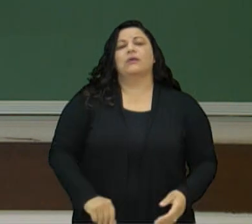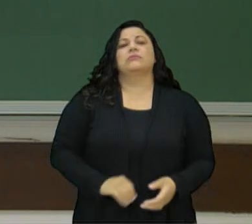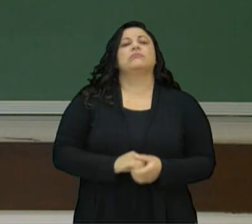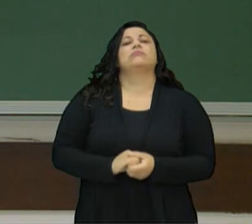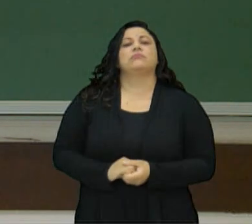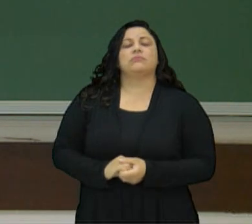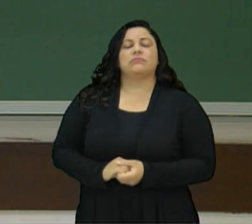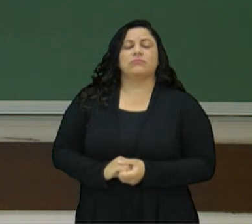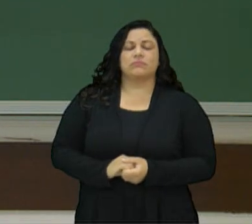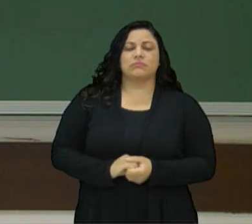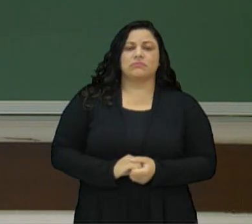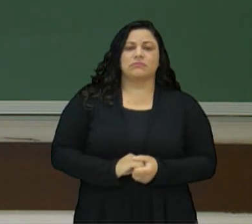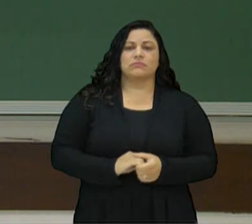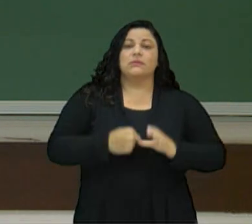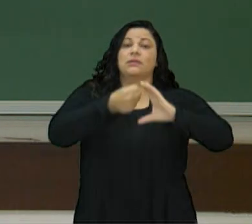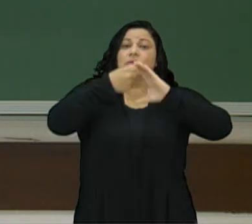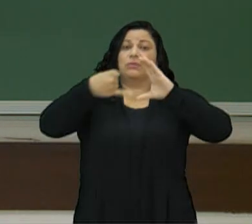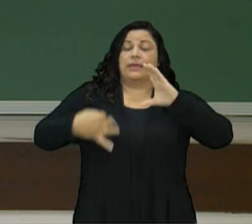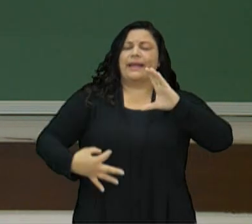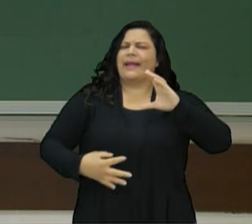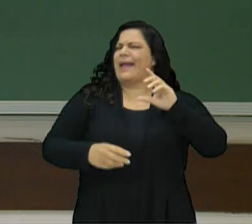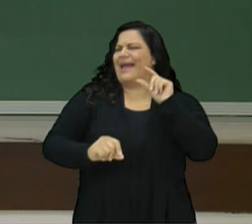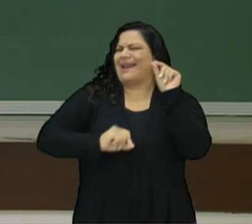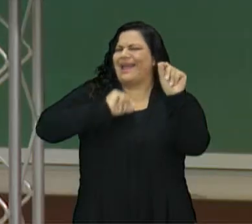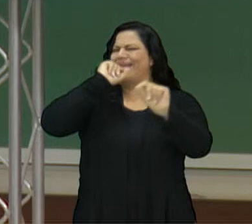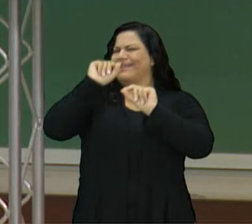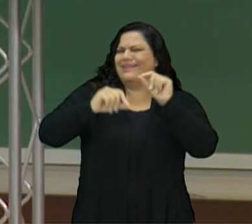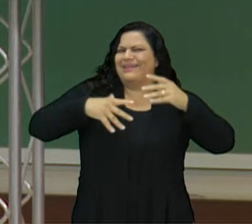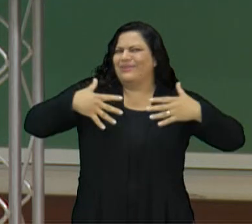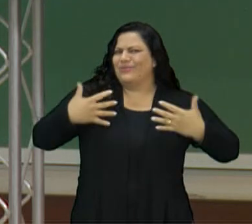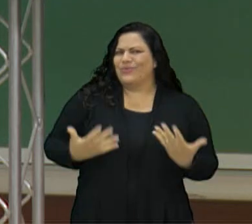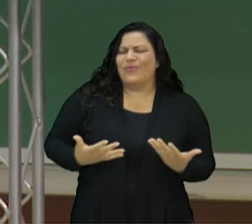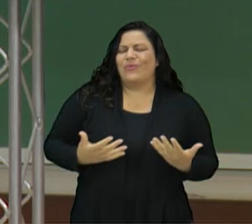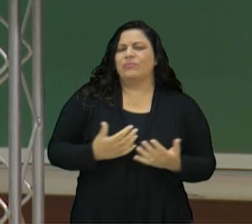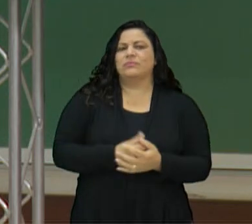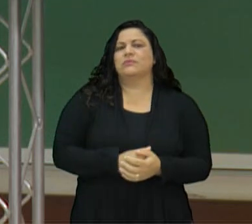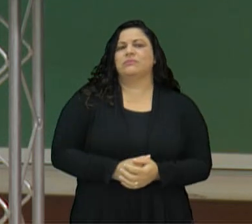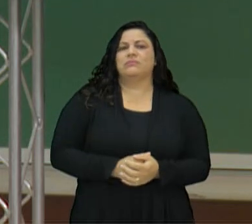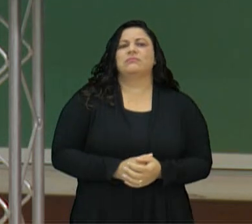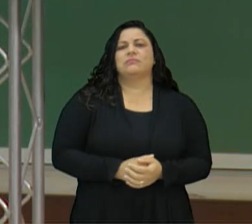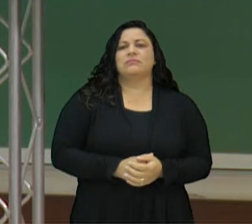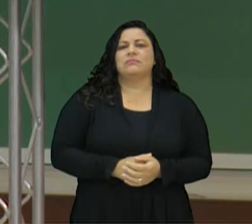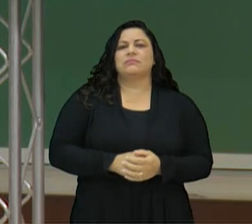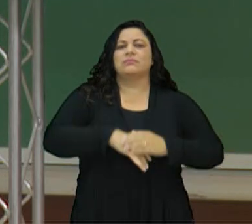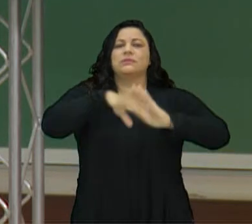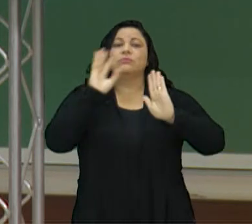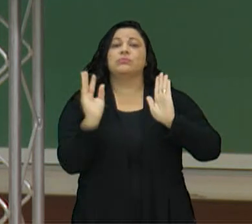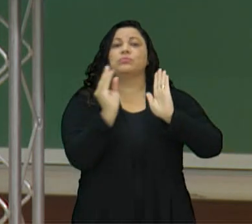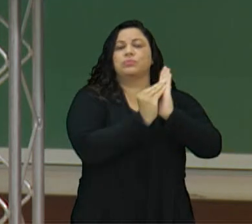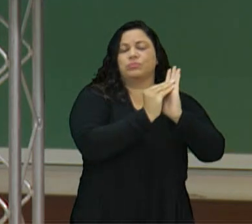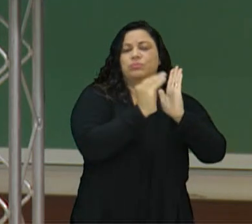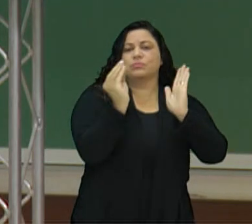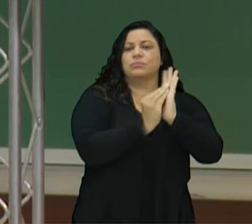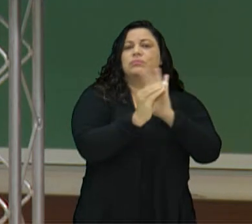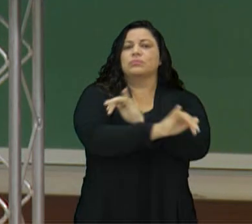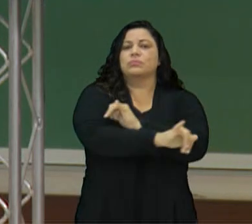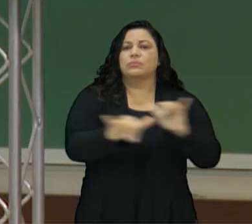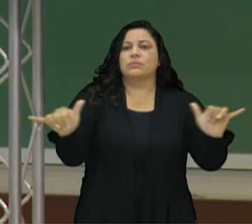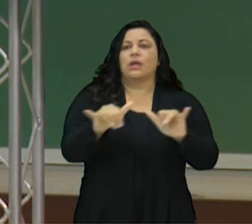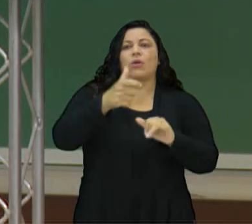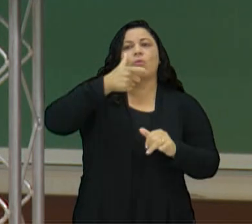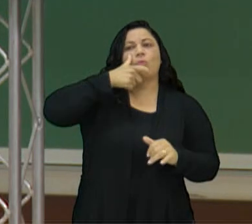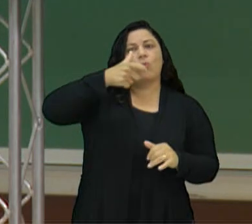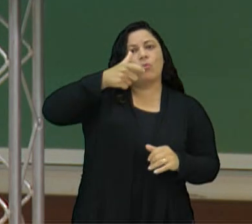fala sobre o caráter persuasivo. O que seria isso? Seria colocar no anúncio algo que seja